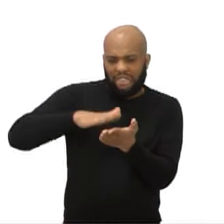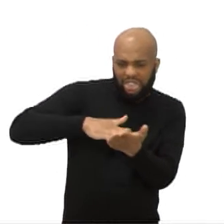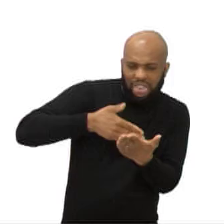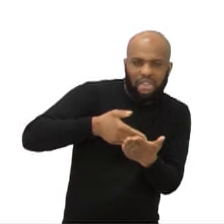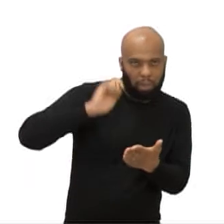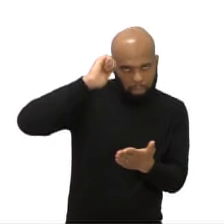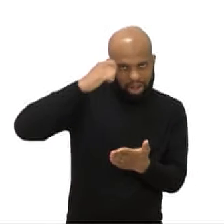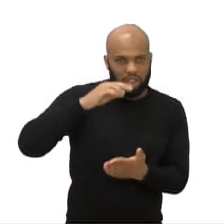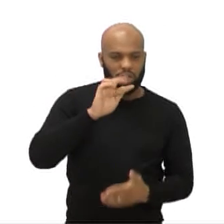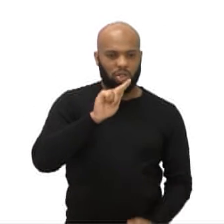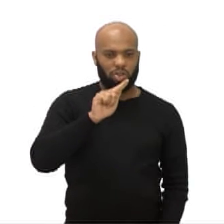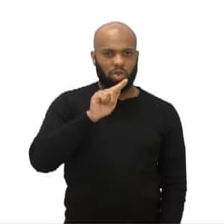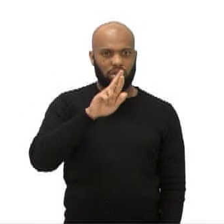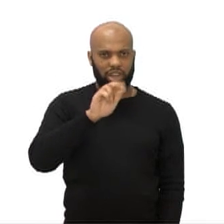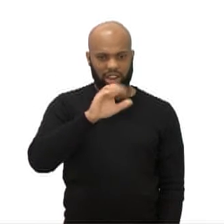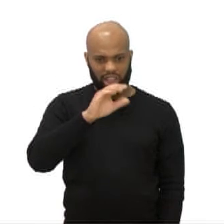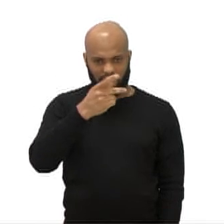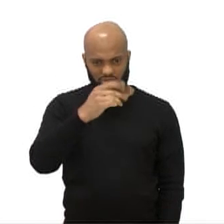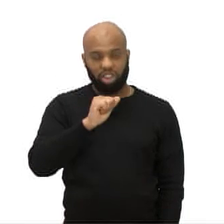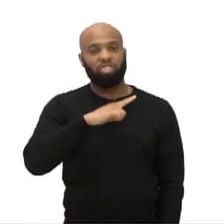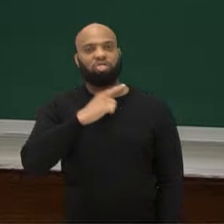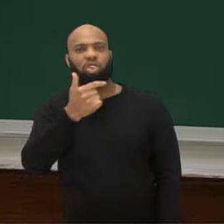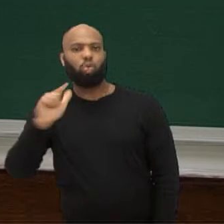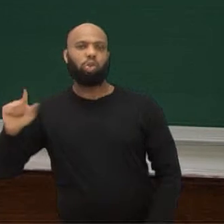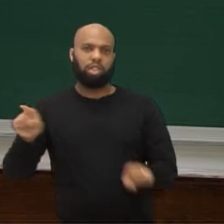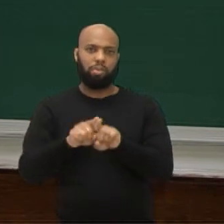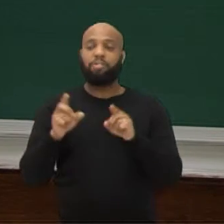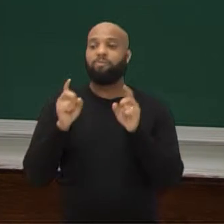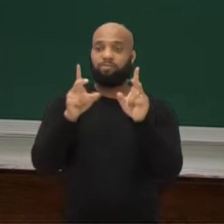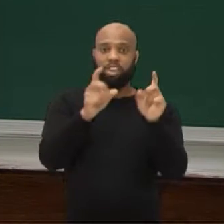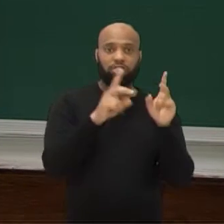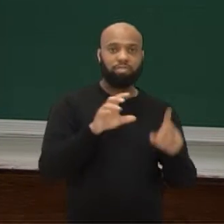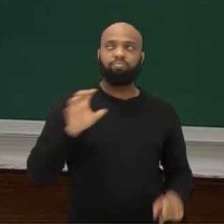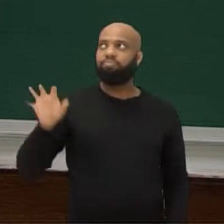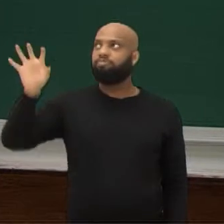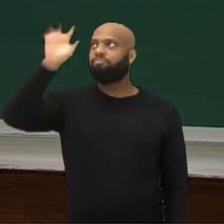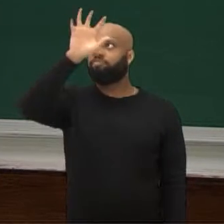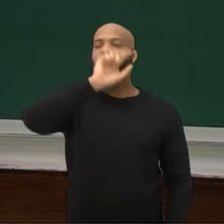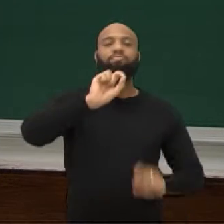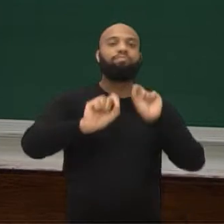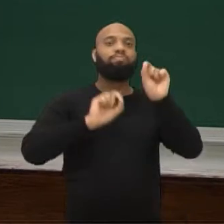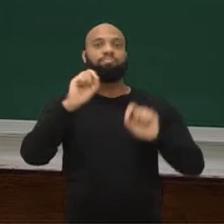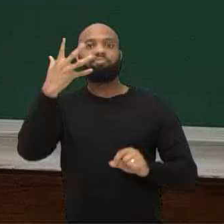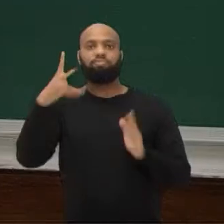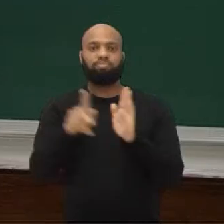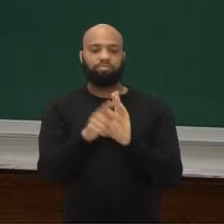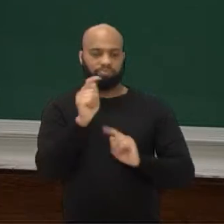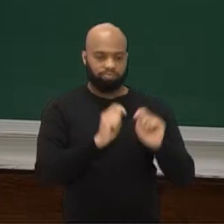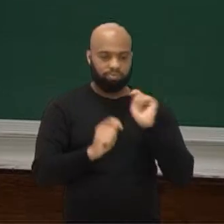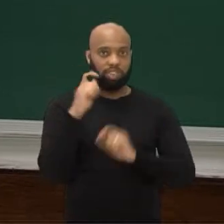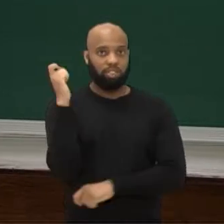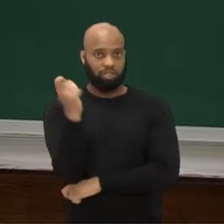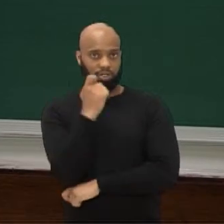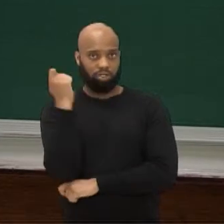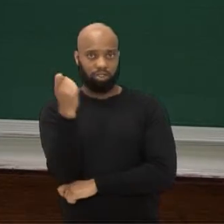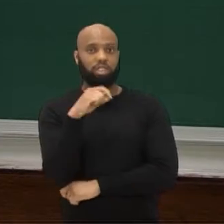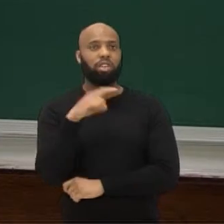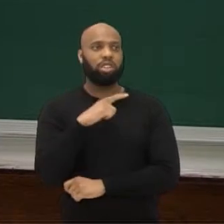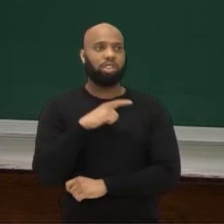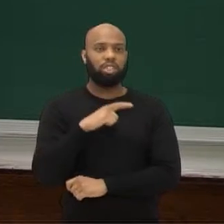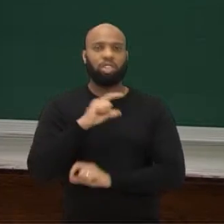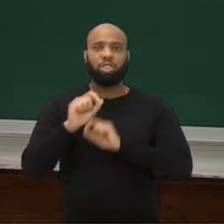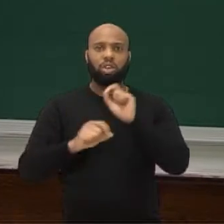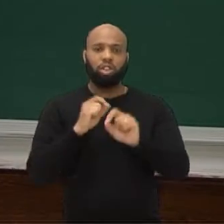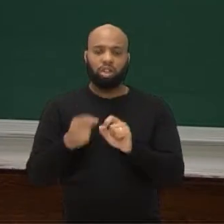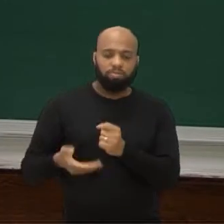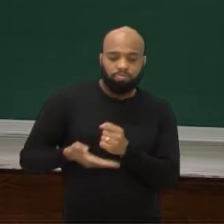outras províncias brasileiras. O que vai acontecer? A economia do Rio Grande do Sul era sustentada pela criação do